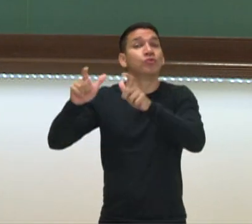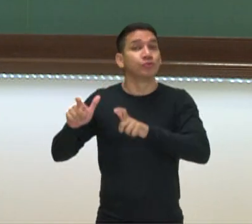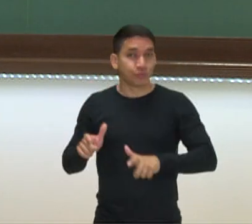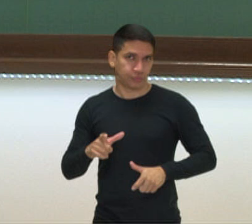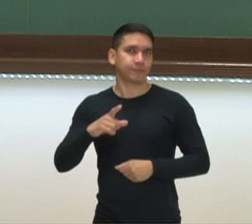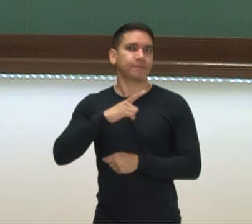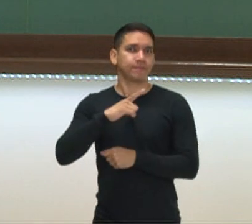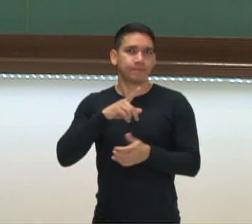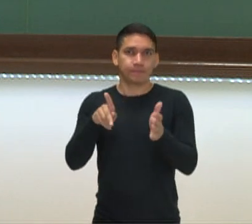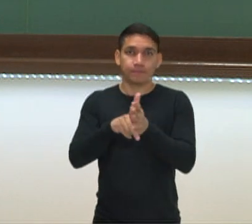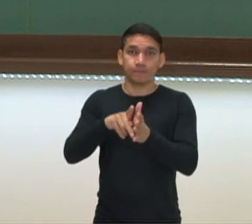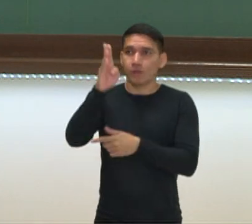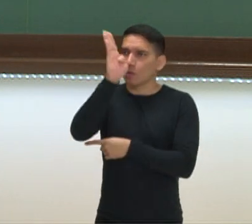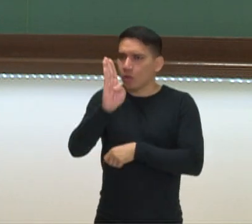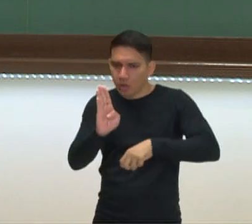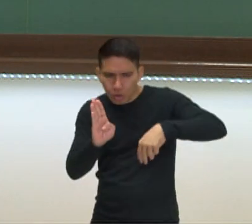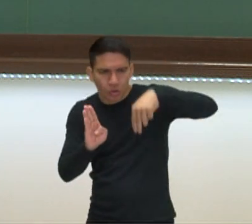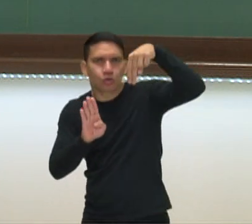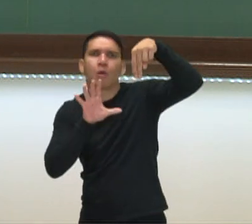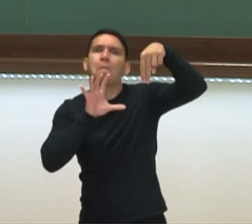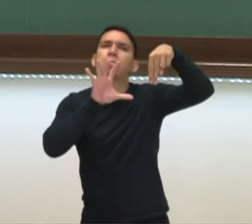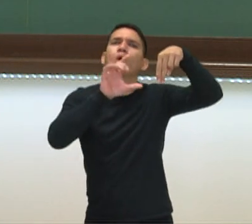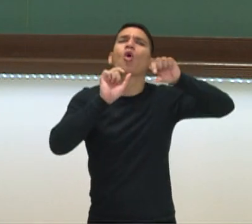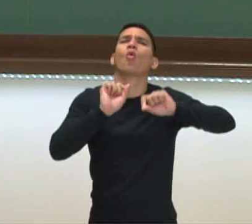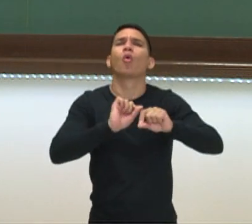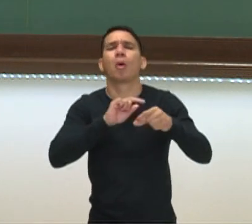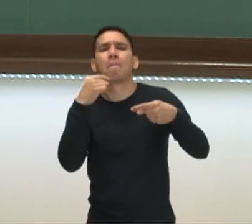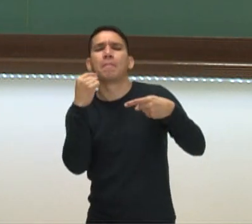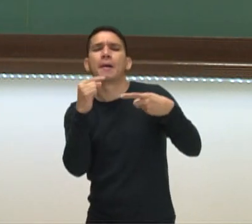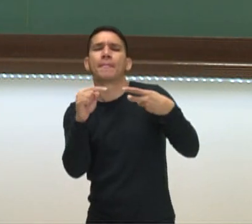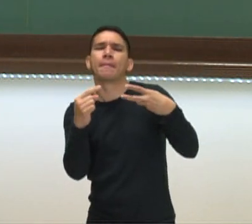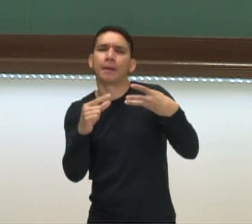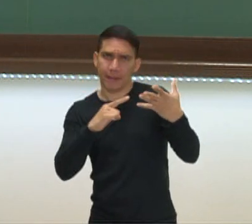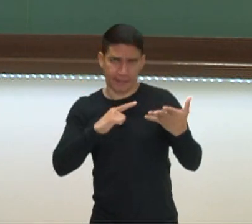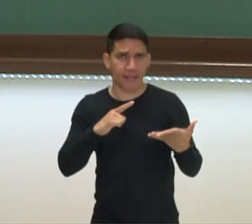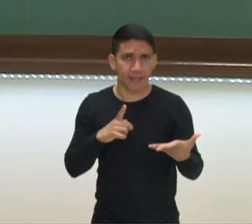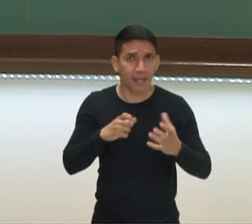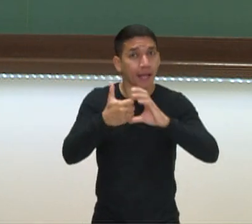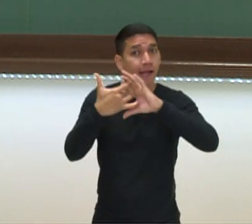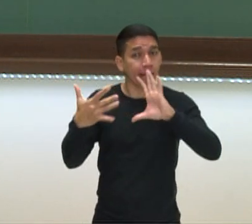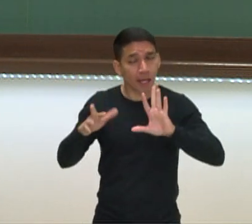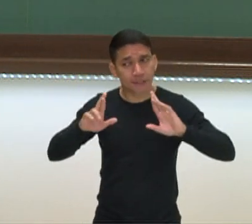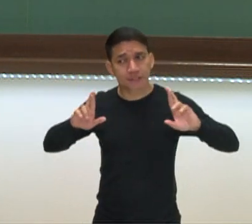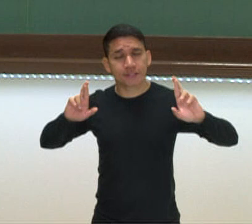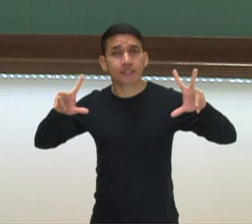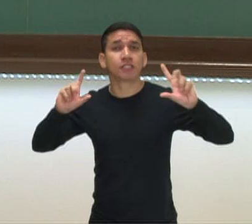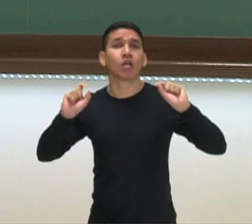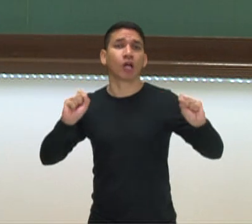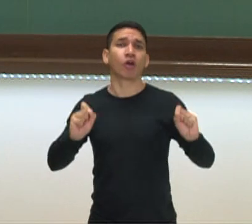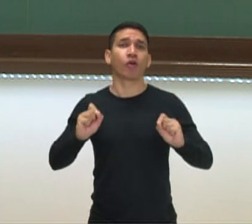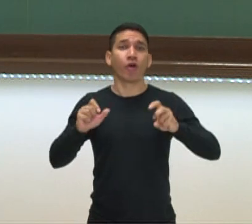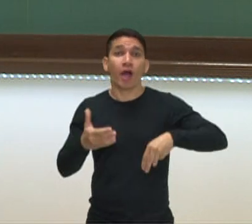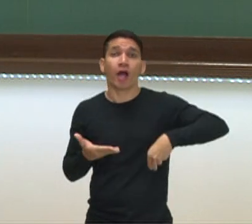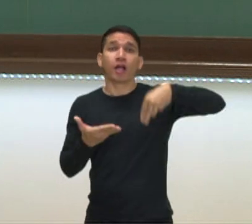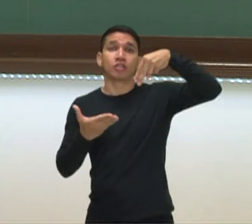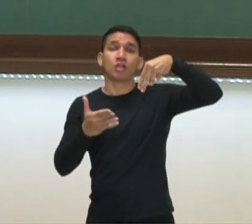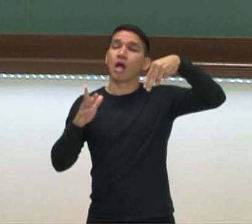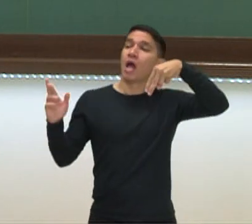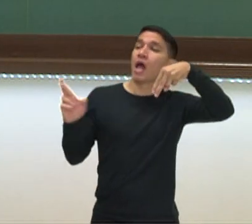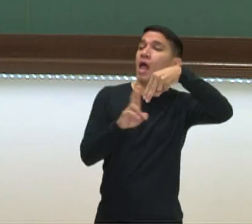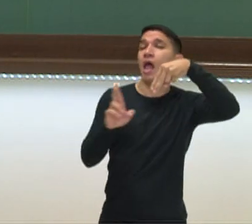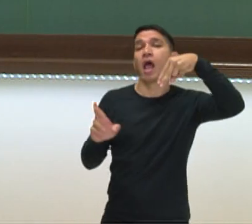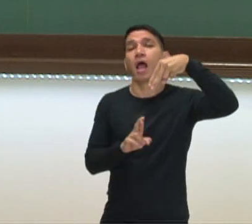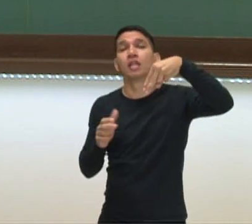localização da região, do que tem presente que caracteriza e diferencia a região norte em relação